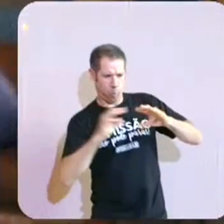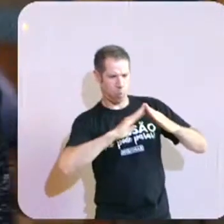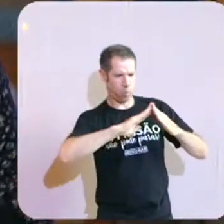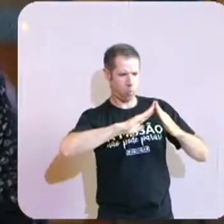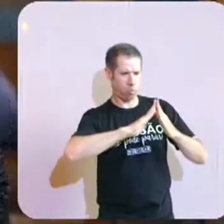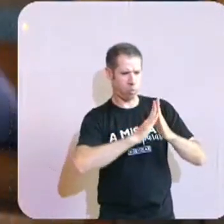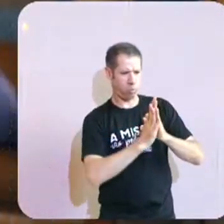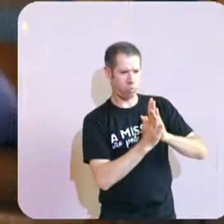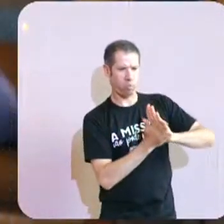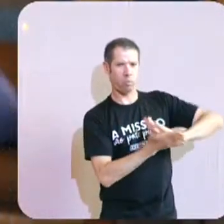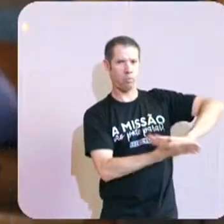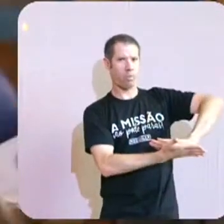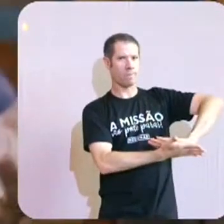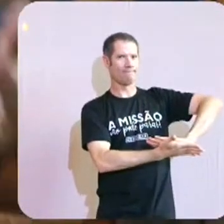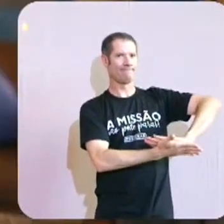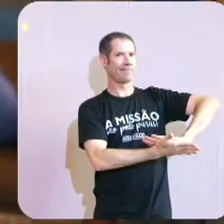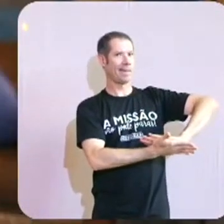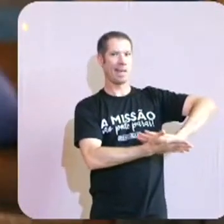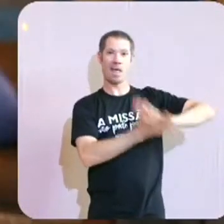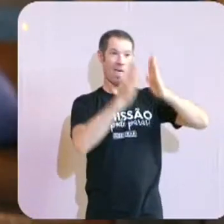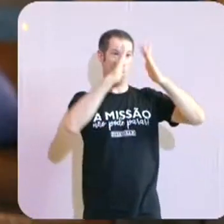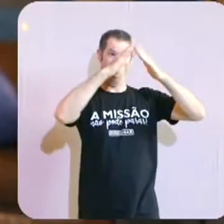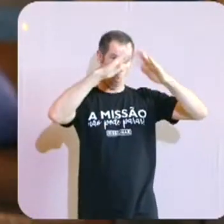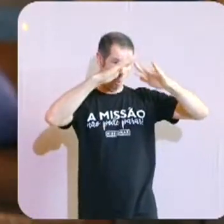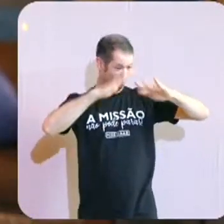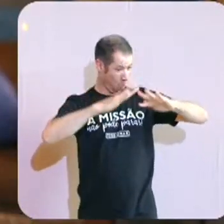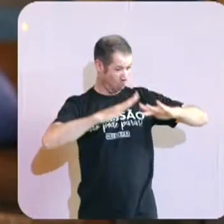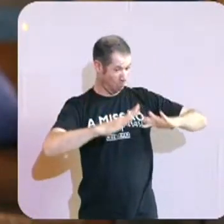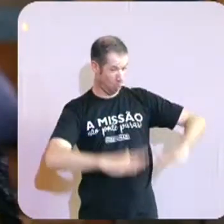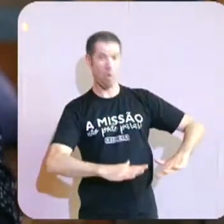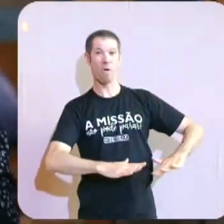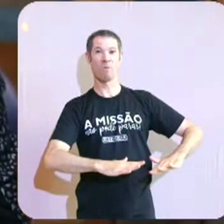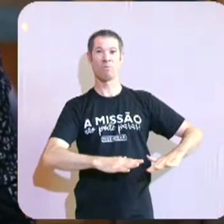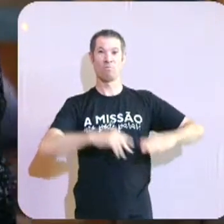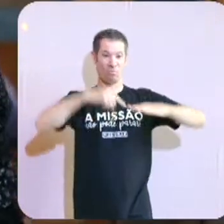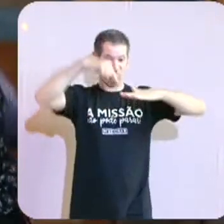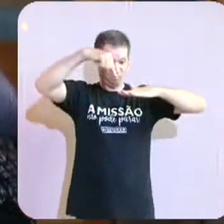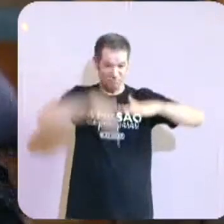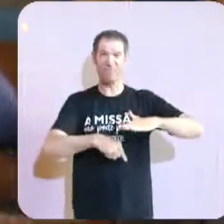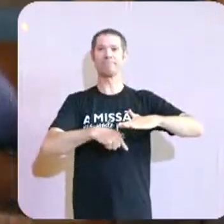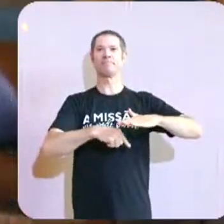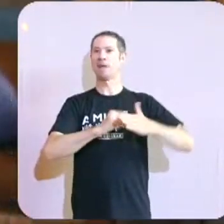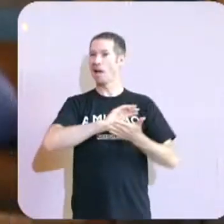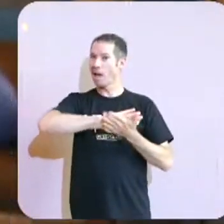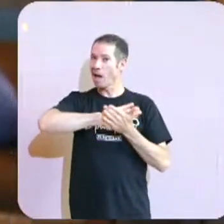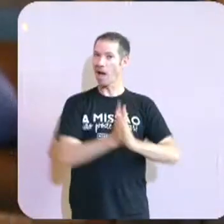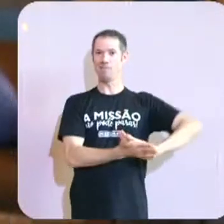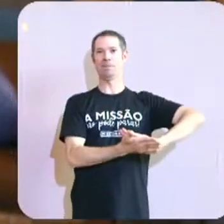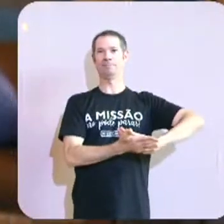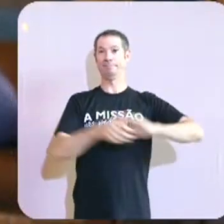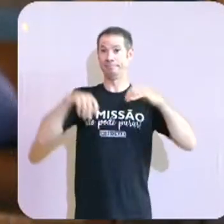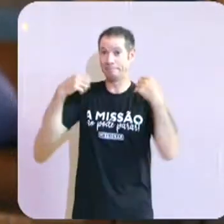a maré, e a casa cai, a casa afunda. A gente precisa